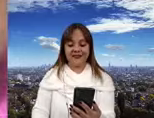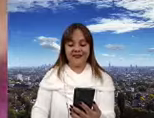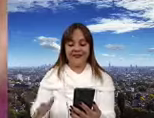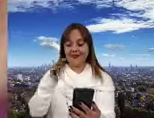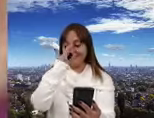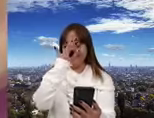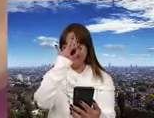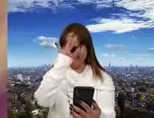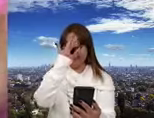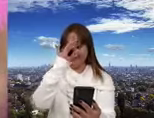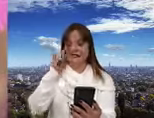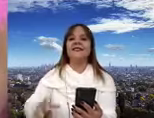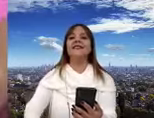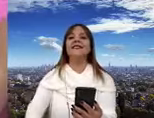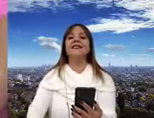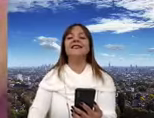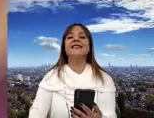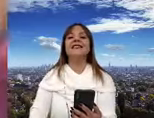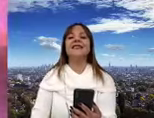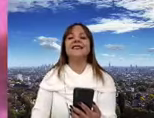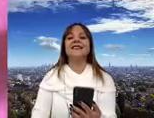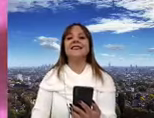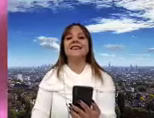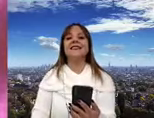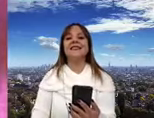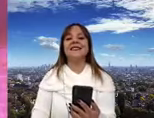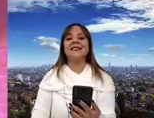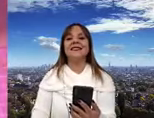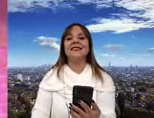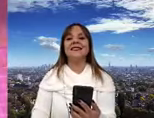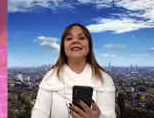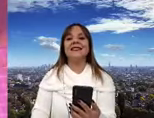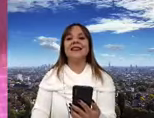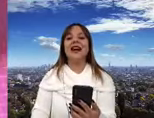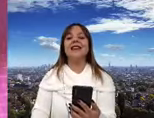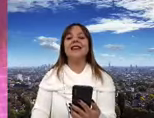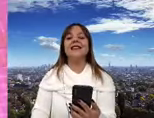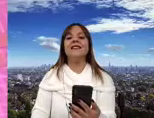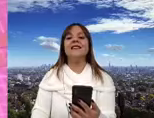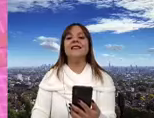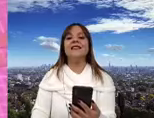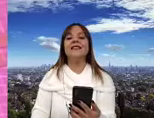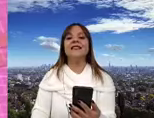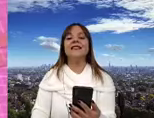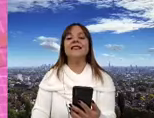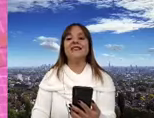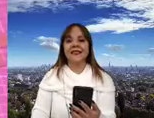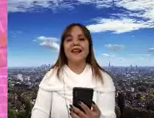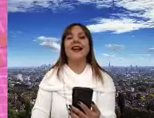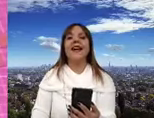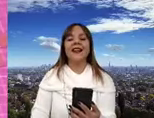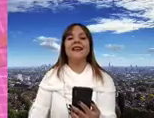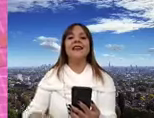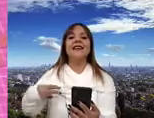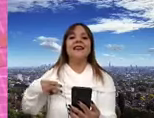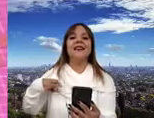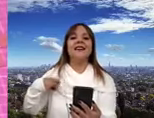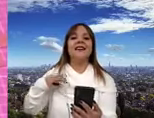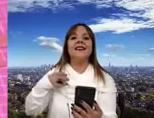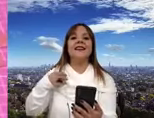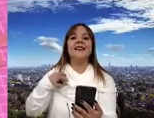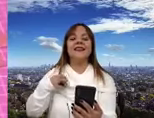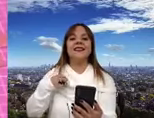pelo EVA, ó. Aí não vai. Dá para ver como que eu tô segurando? Tá dando. Assim, ó. Daí não Tá. vai ficar afundando aqui sua